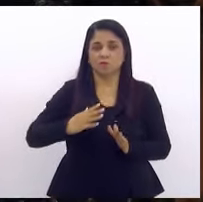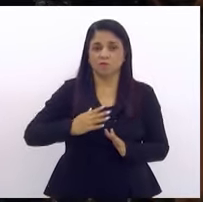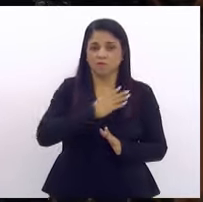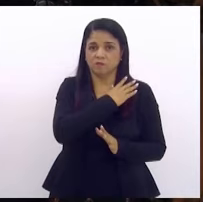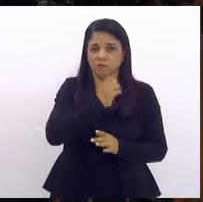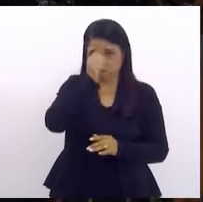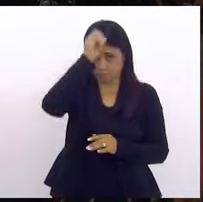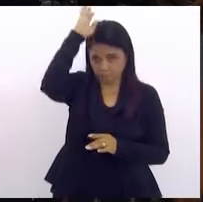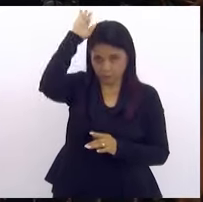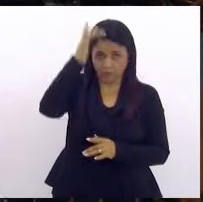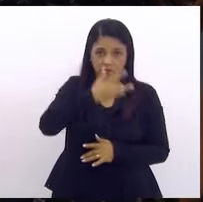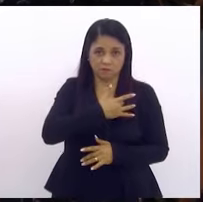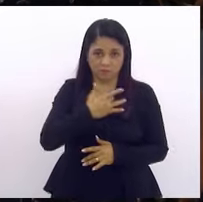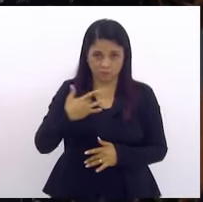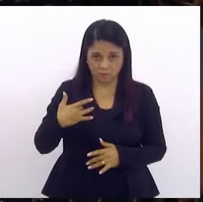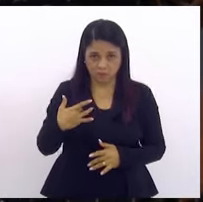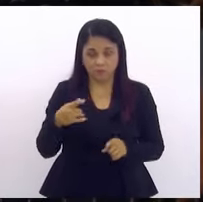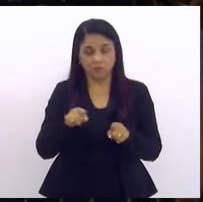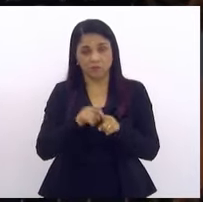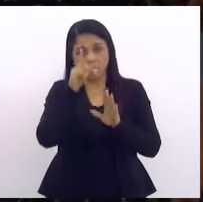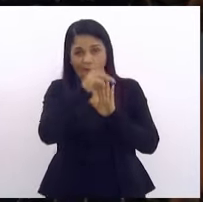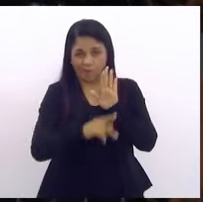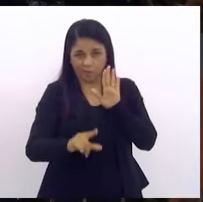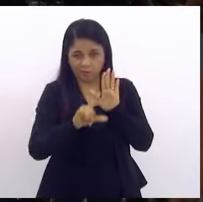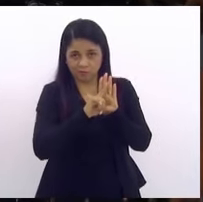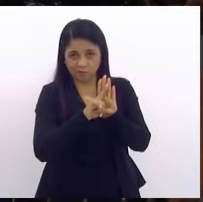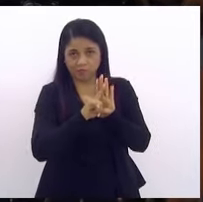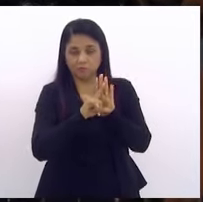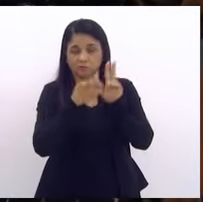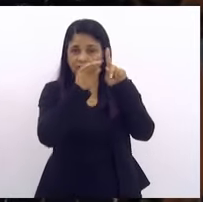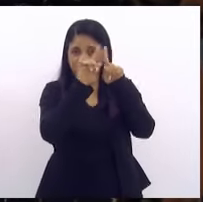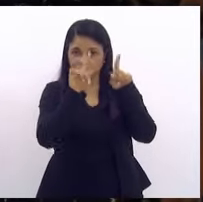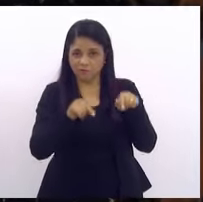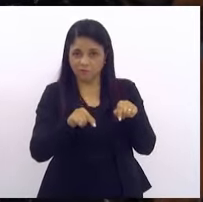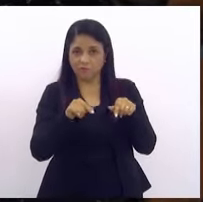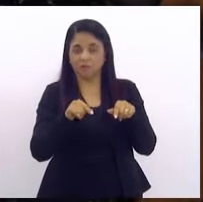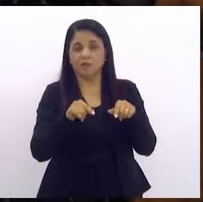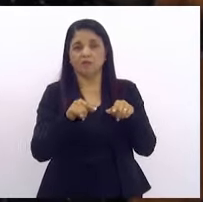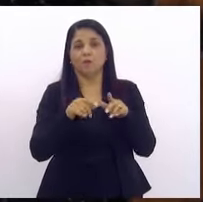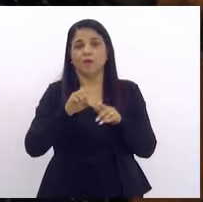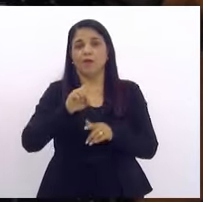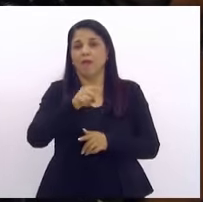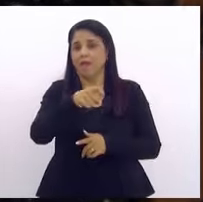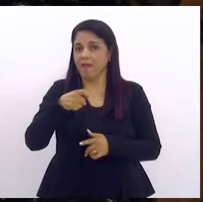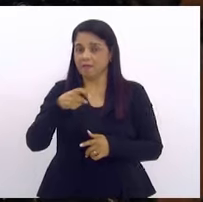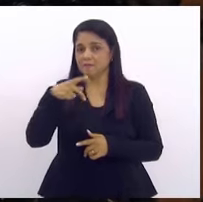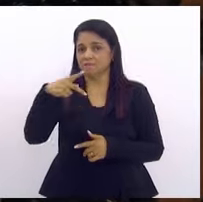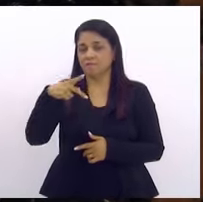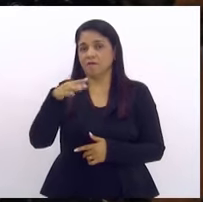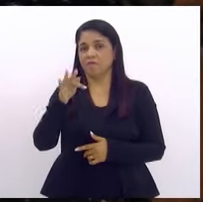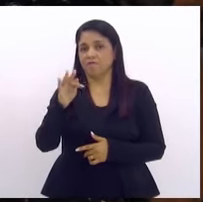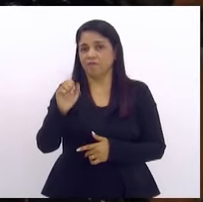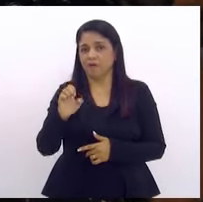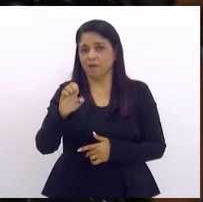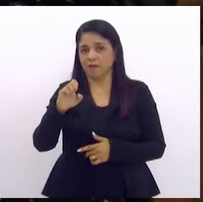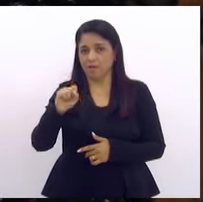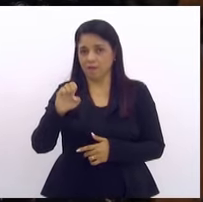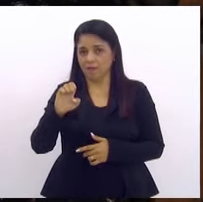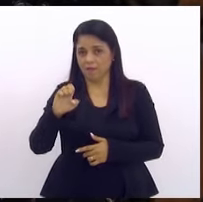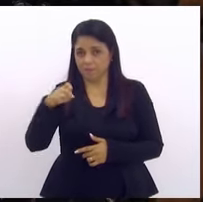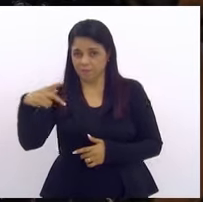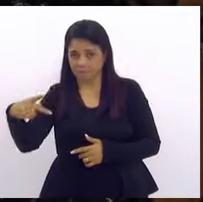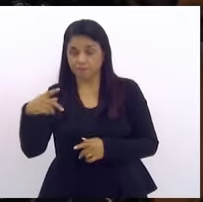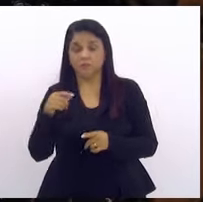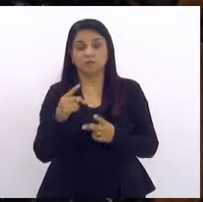do bombeiro e do projeto que trata dos funcionários ex-FAEP. São dois projetos que o governo do Estado do Rio de